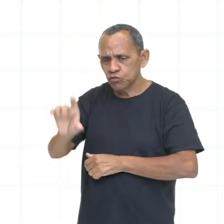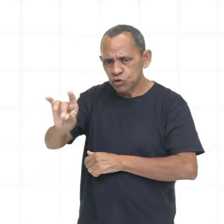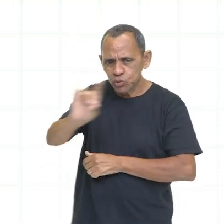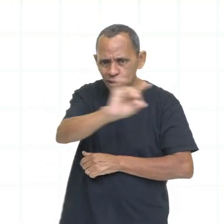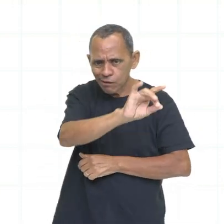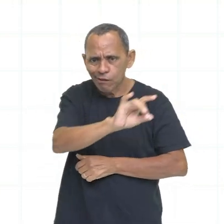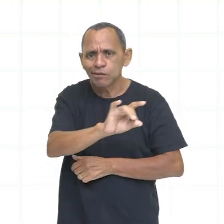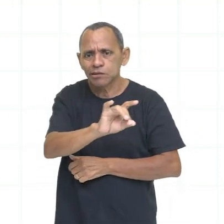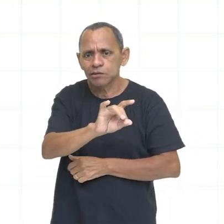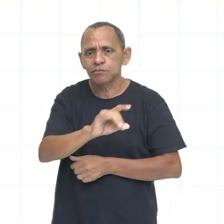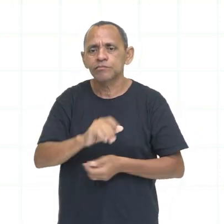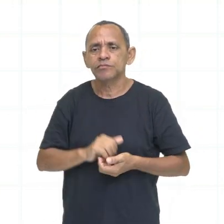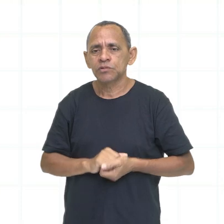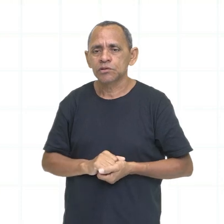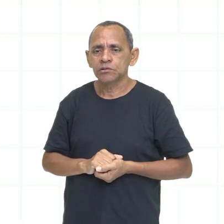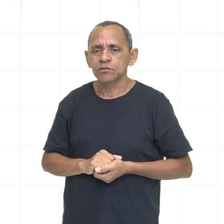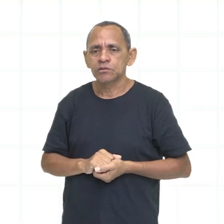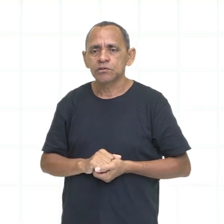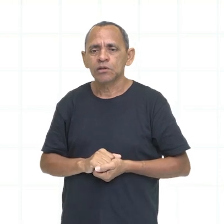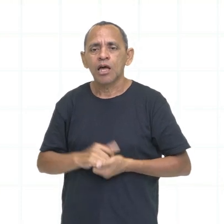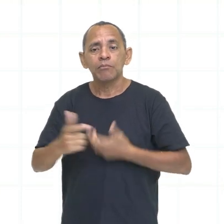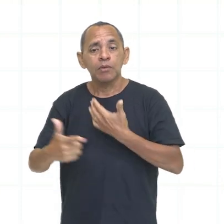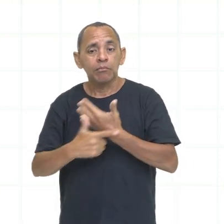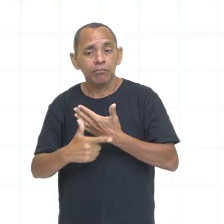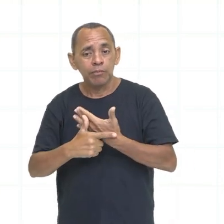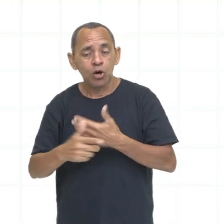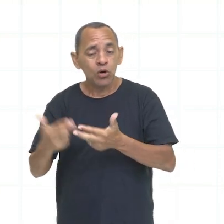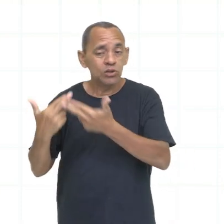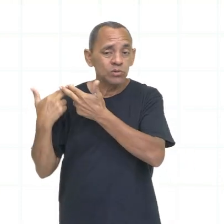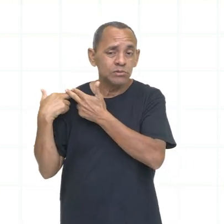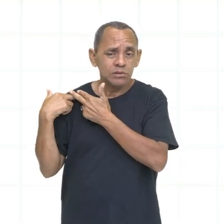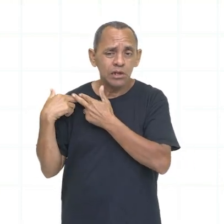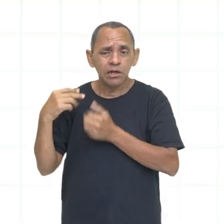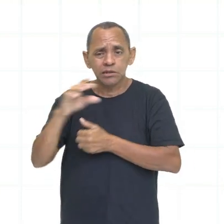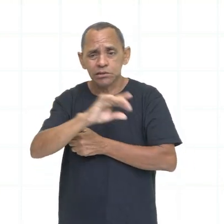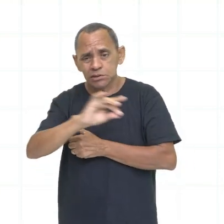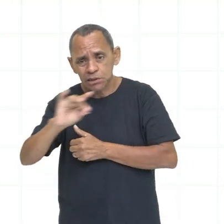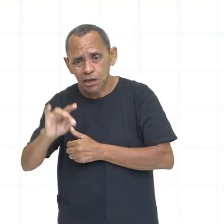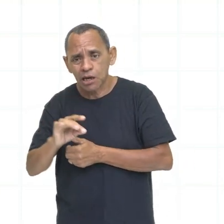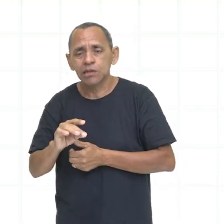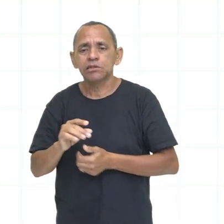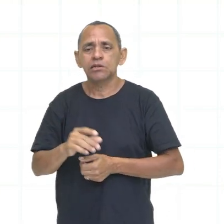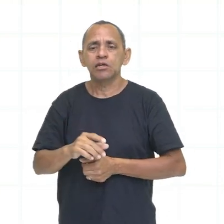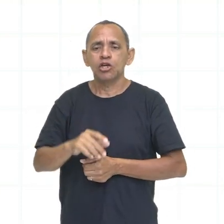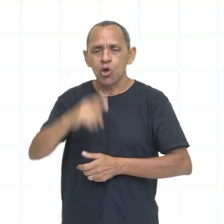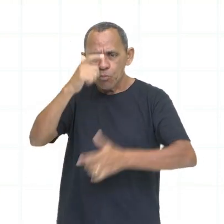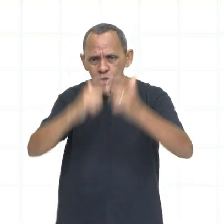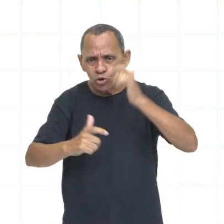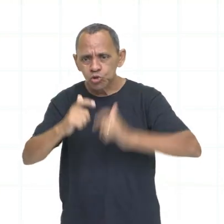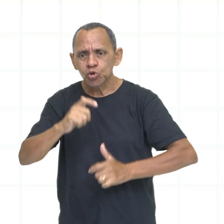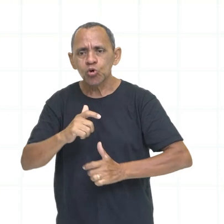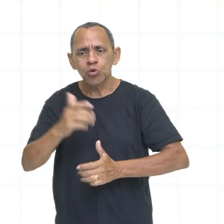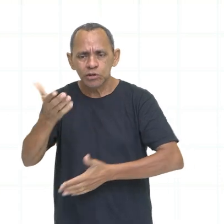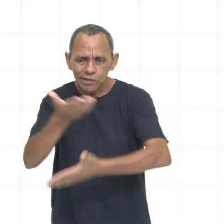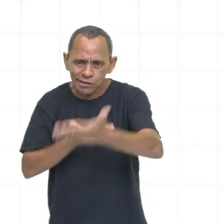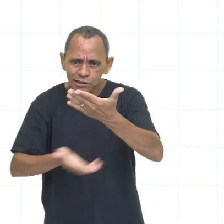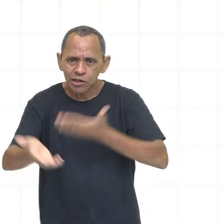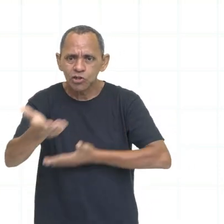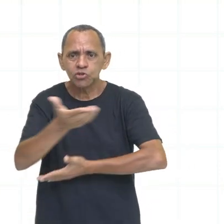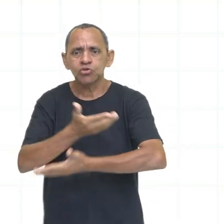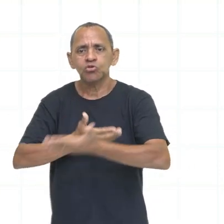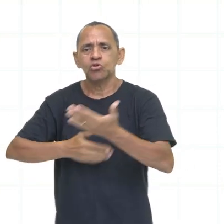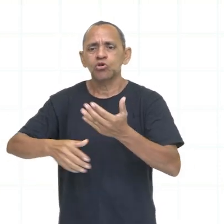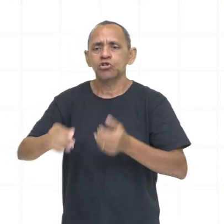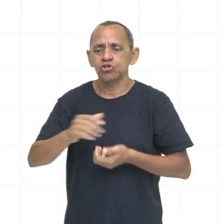si mesmo, and their interactions, e de suas interações com o